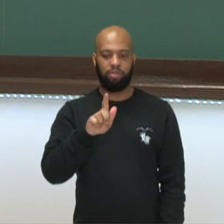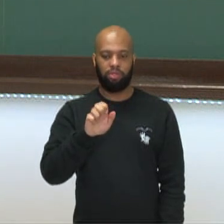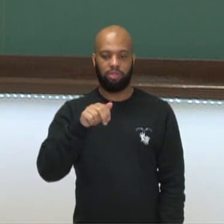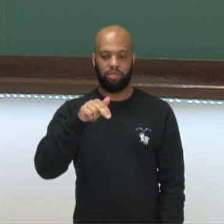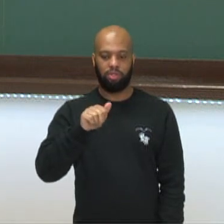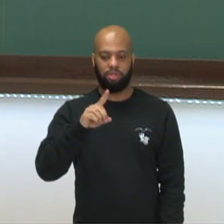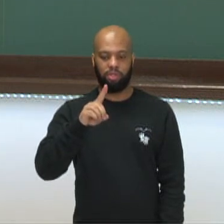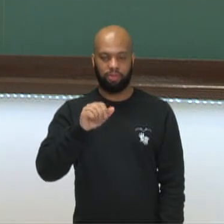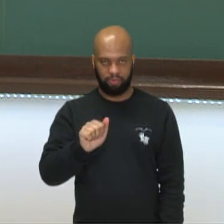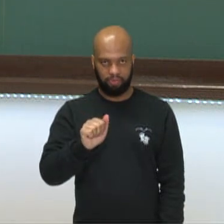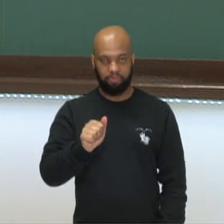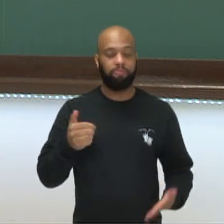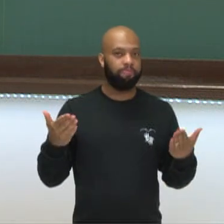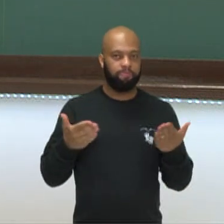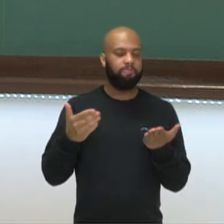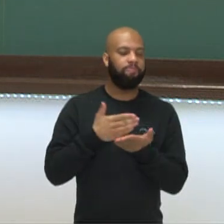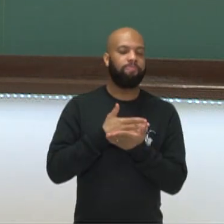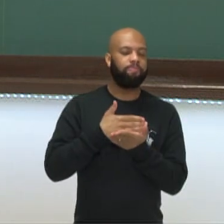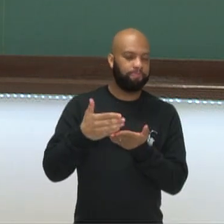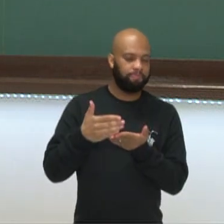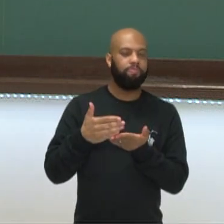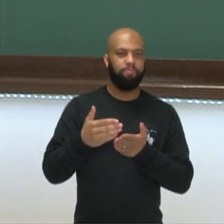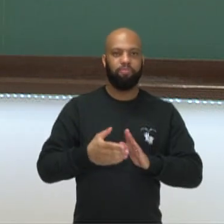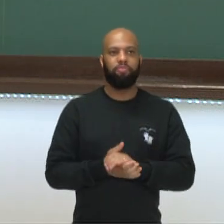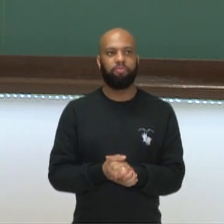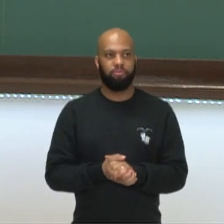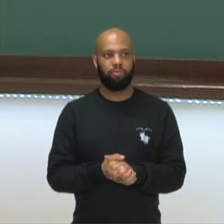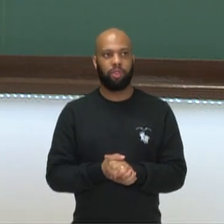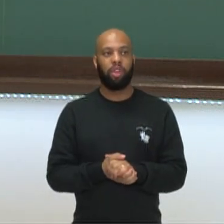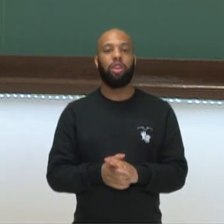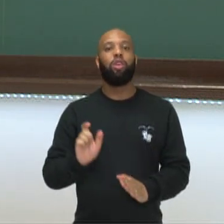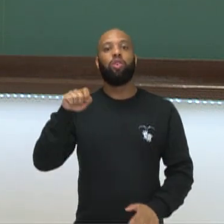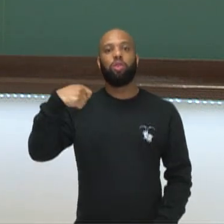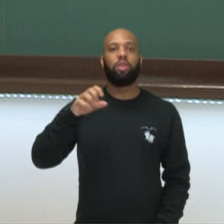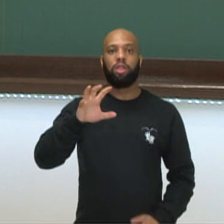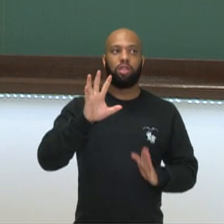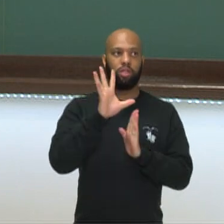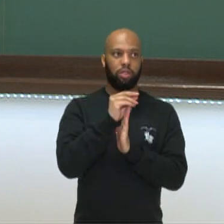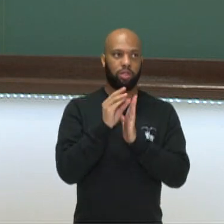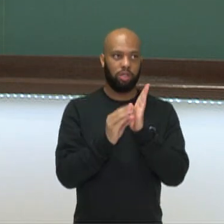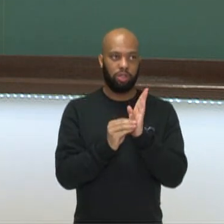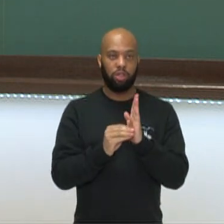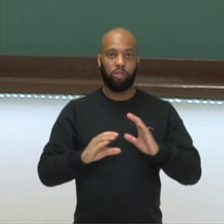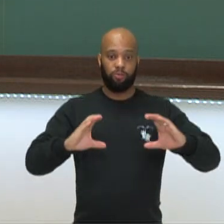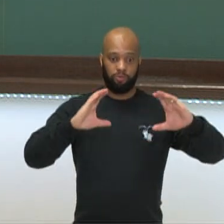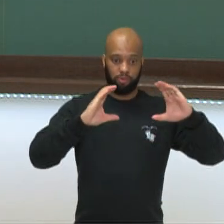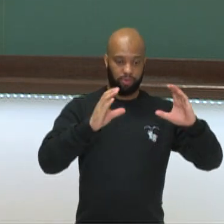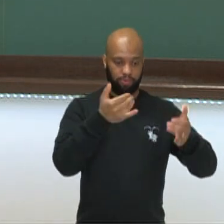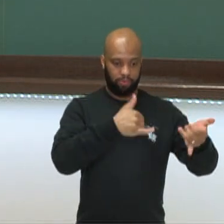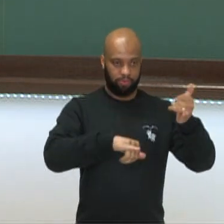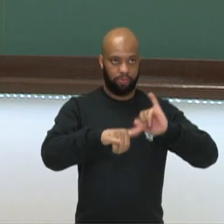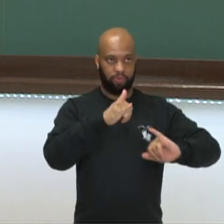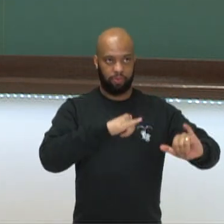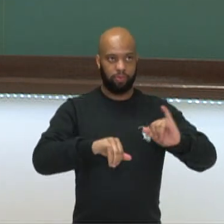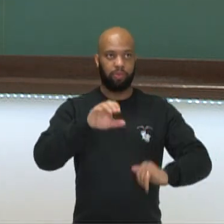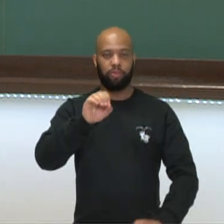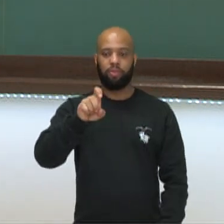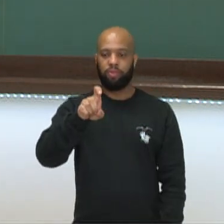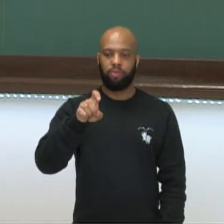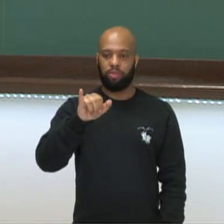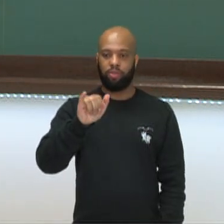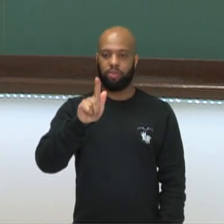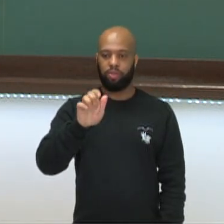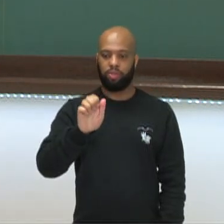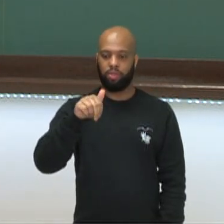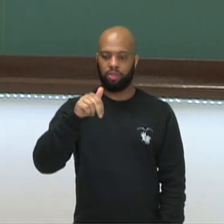vamos dar uma introdução geral a este conteúdo, funções químicas oxigenadas, e na